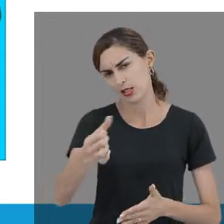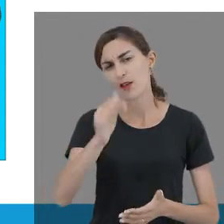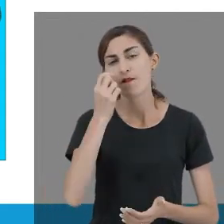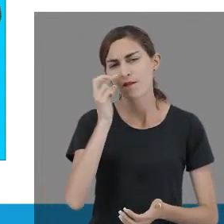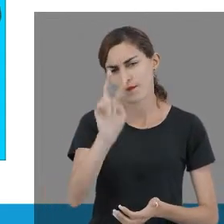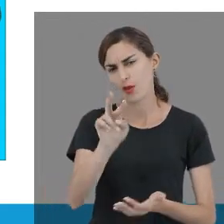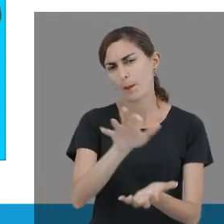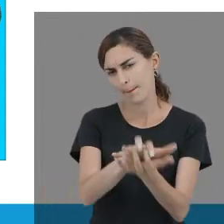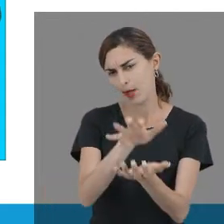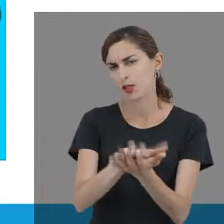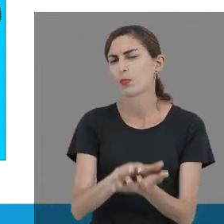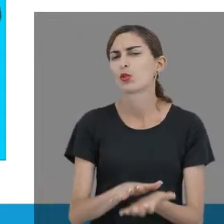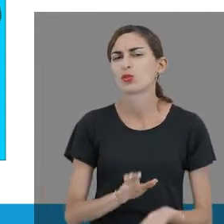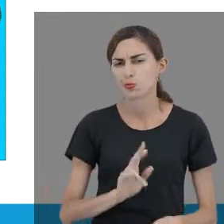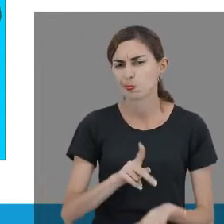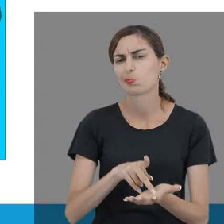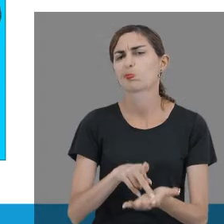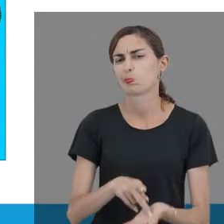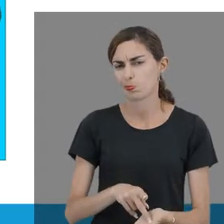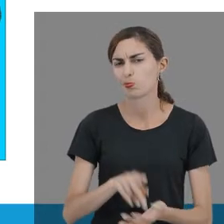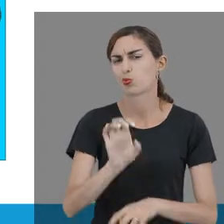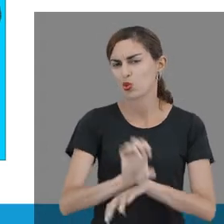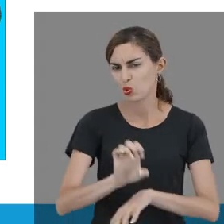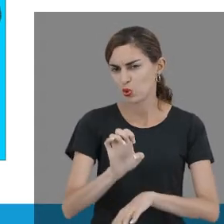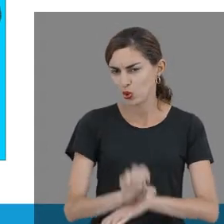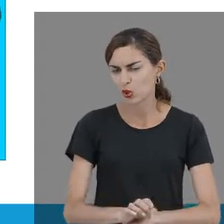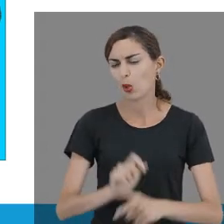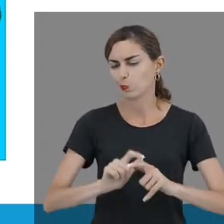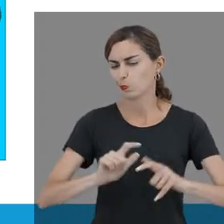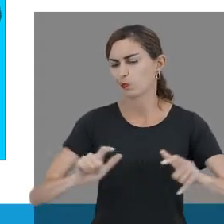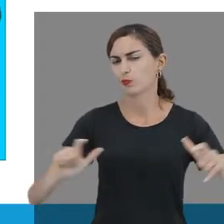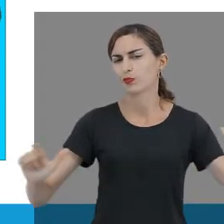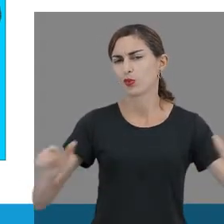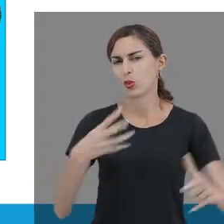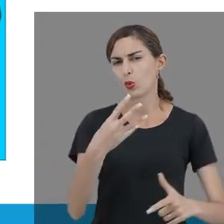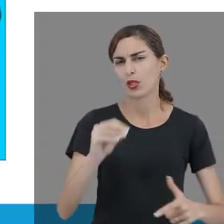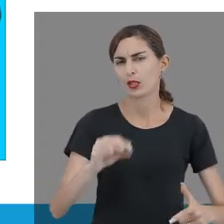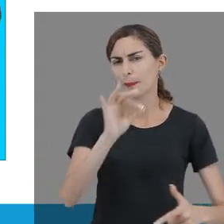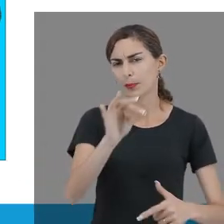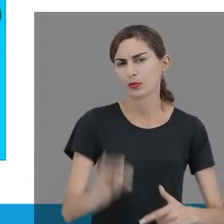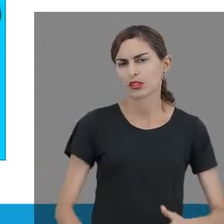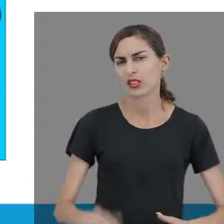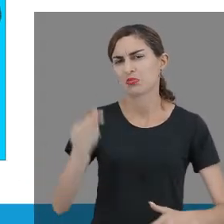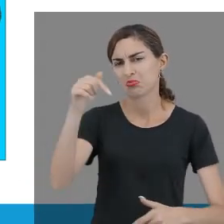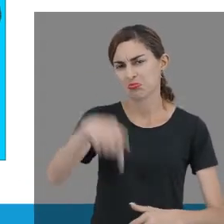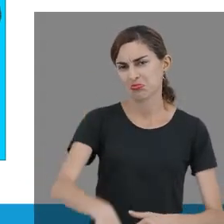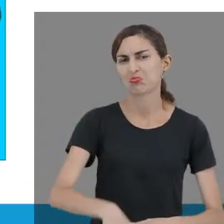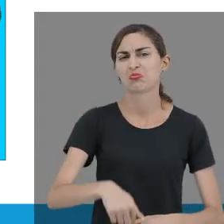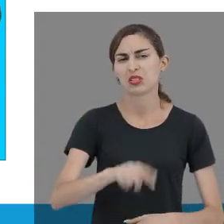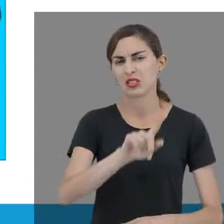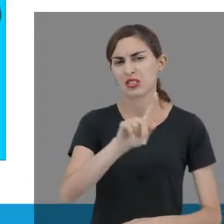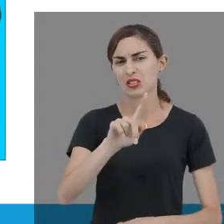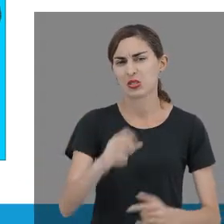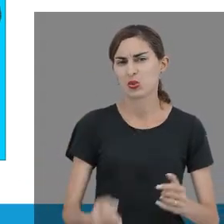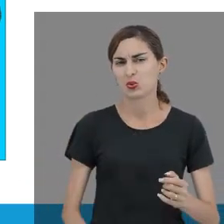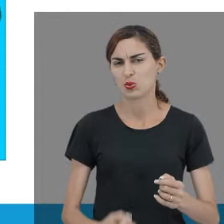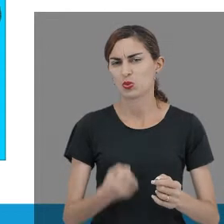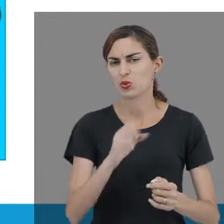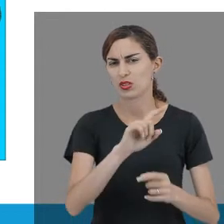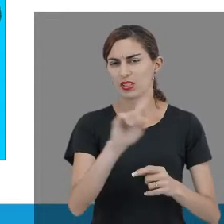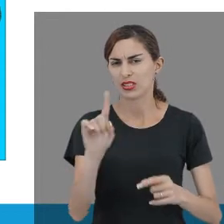Pernambuco realmente foi o estado mais afetado, além do epicentro do começo do surto de Zika, foi o estado mais